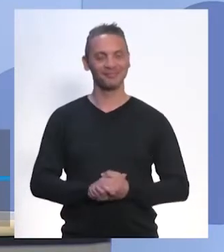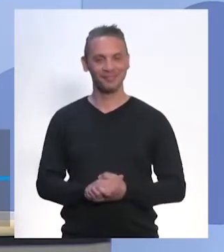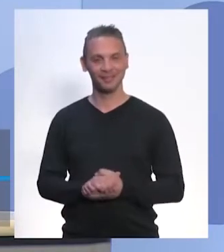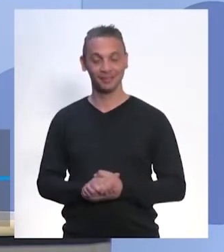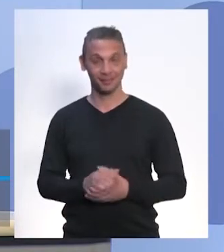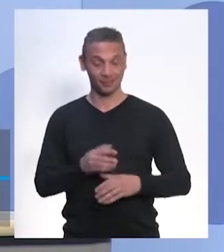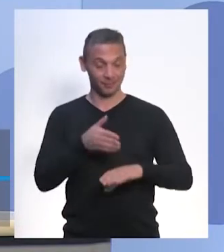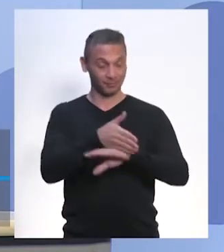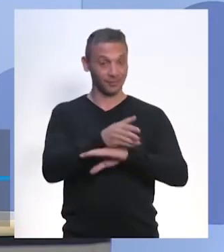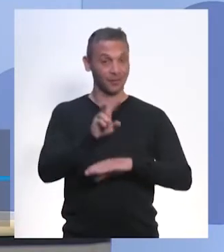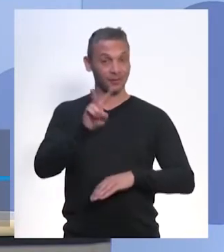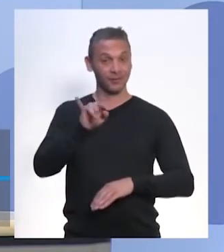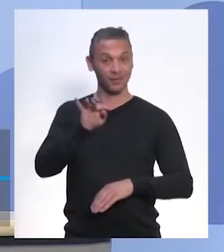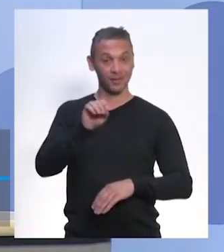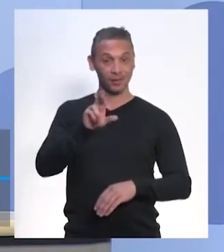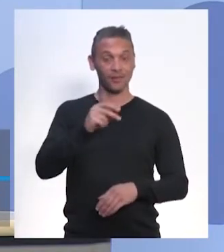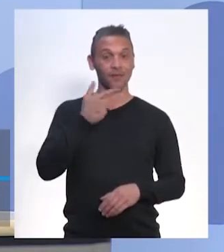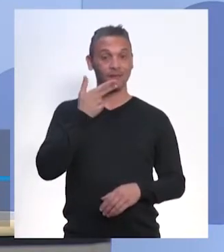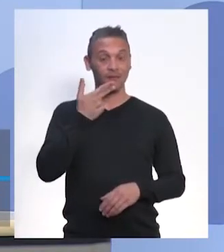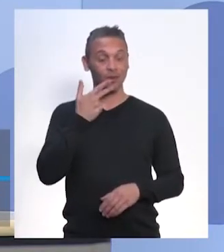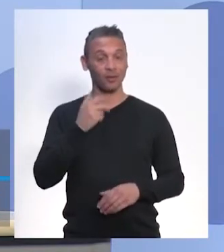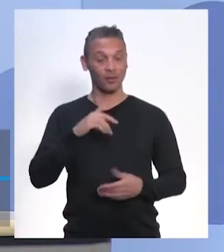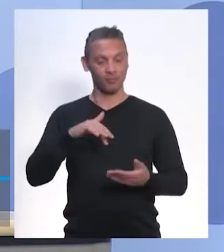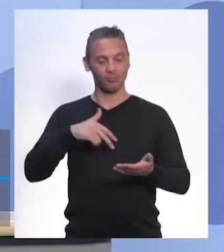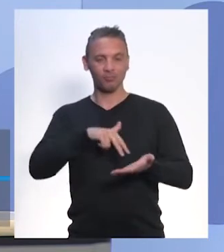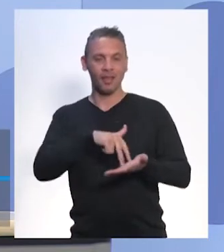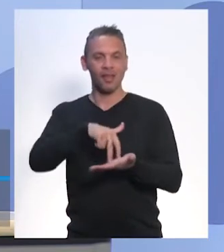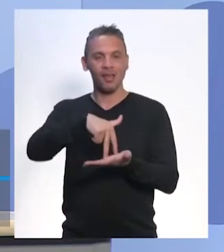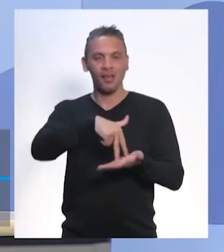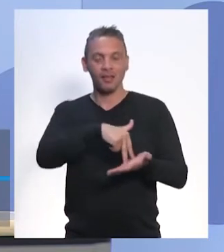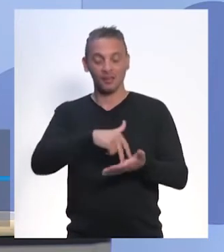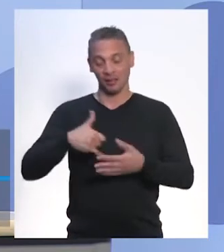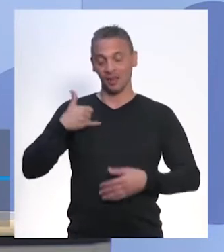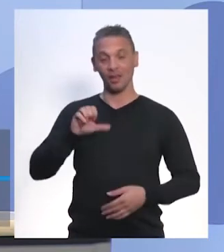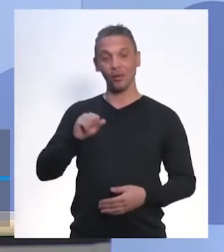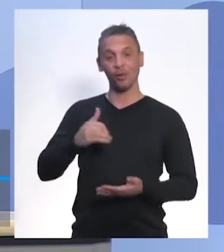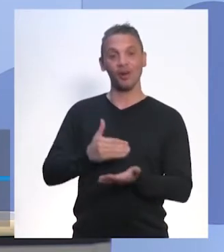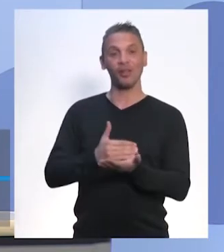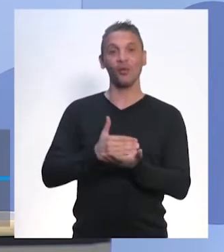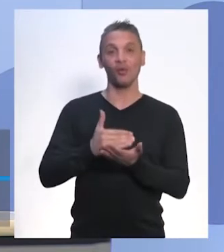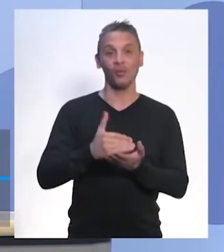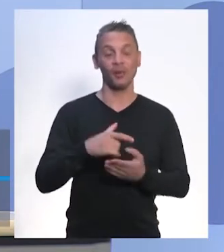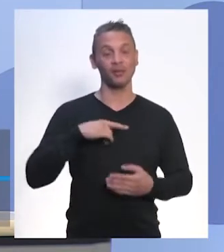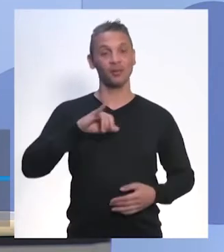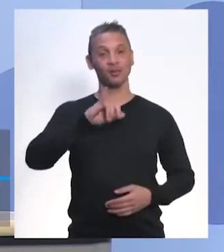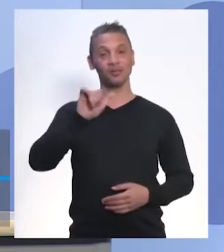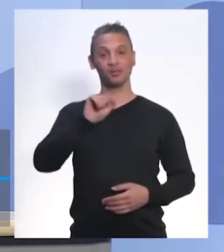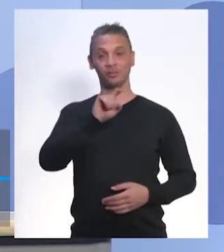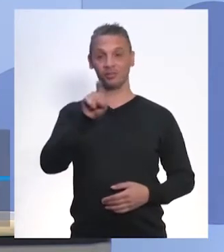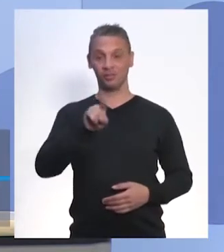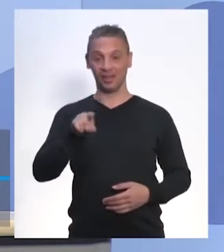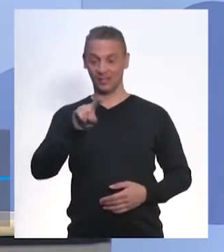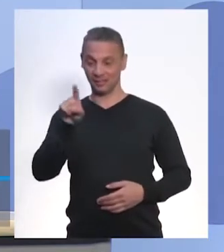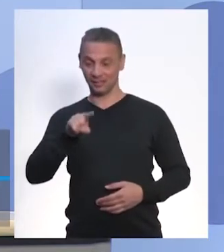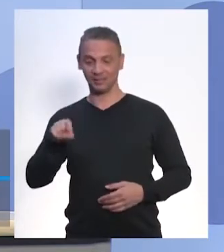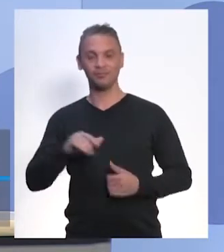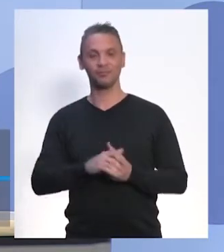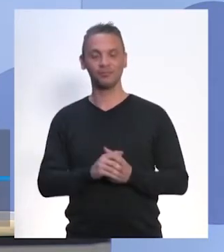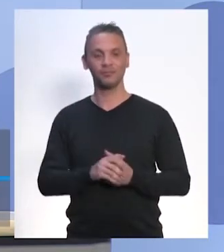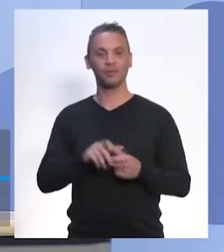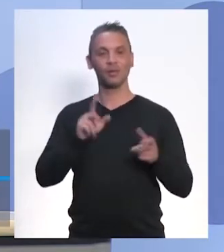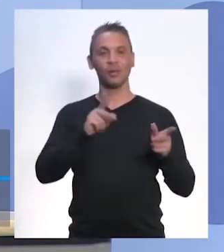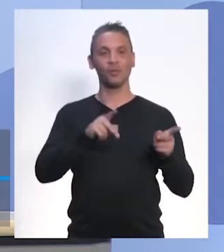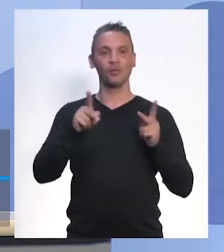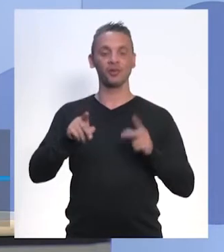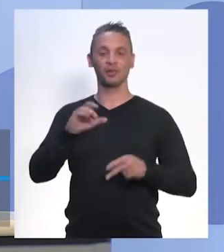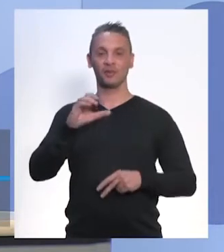A Vitória falou que dança desde os 8 anos, faz jazz e contemporâneo. A Pro Carla. Obrigada,